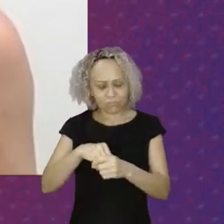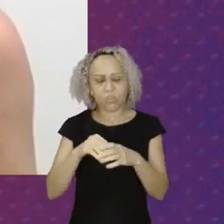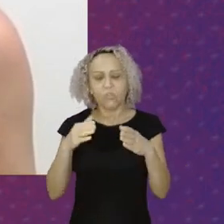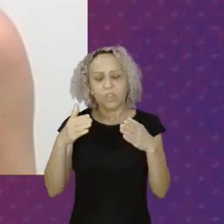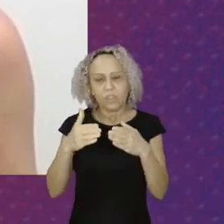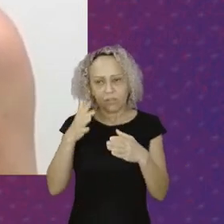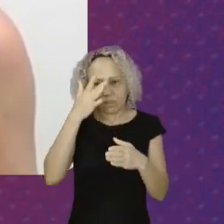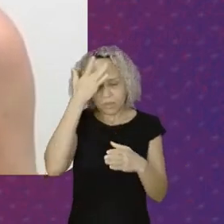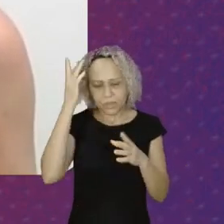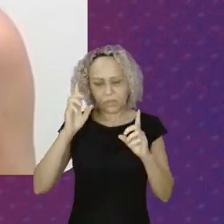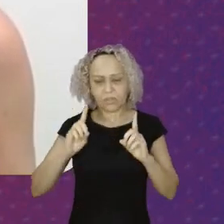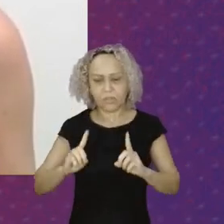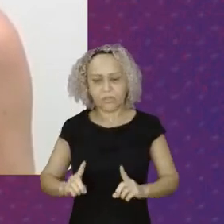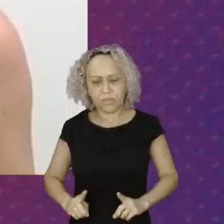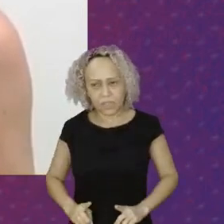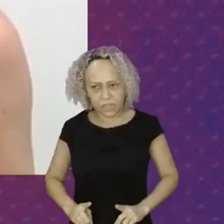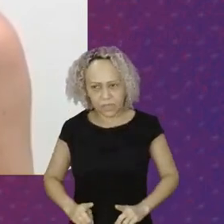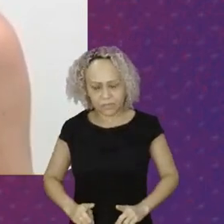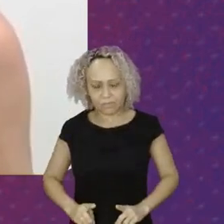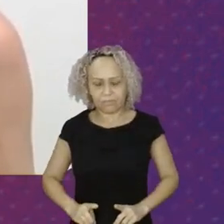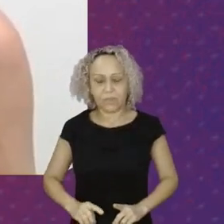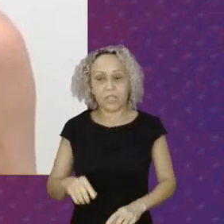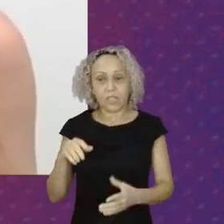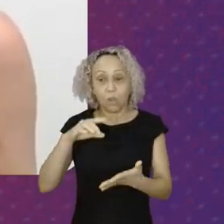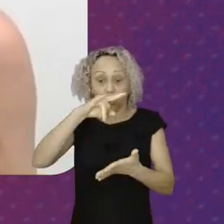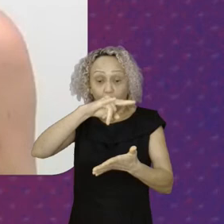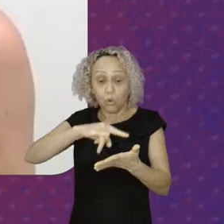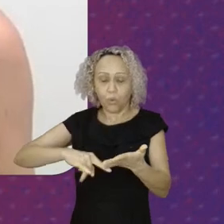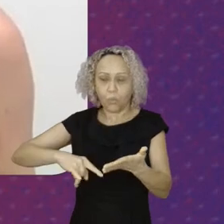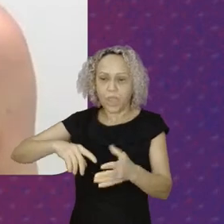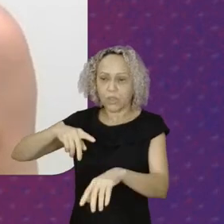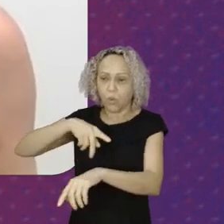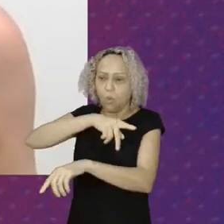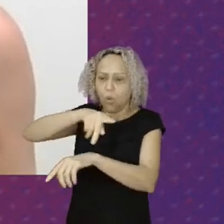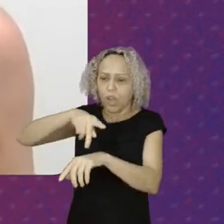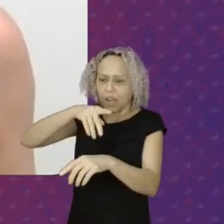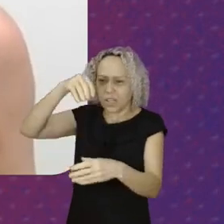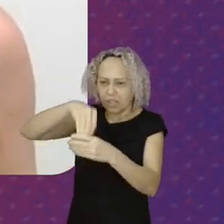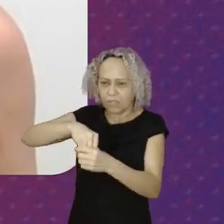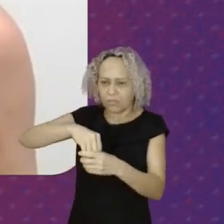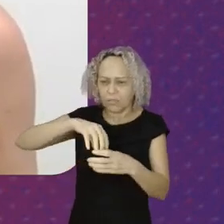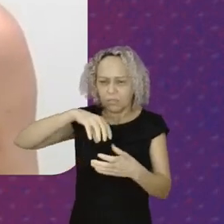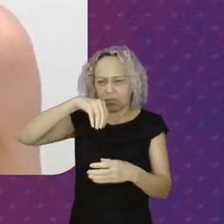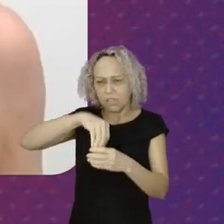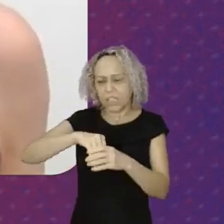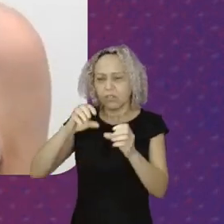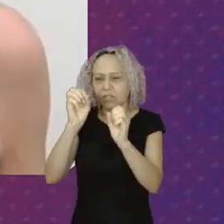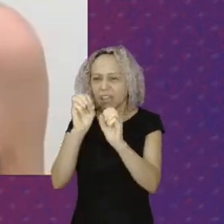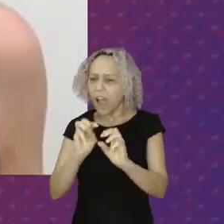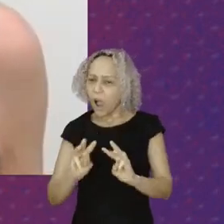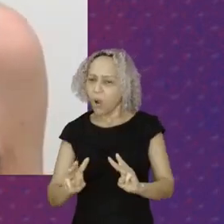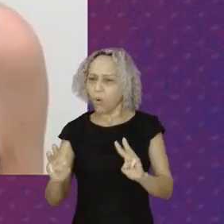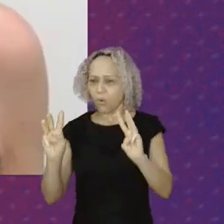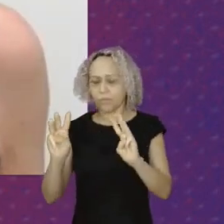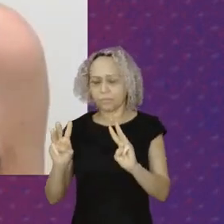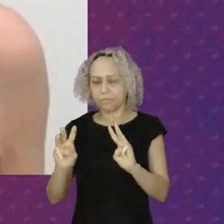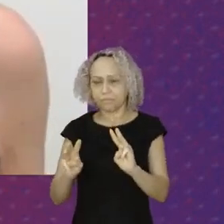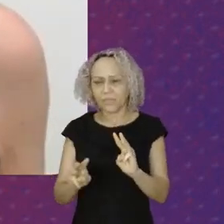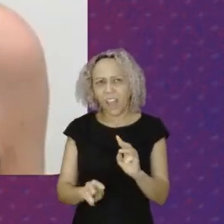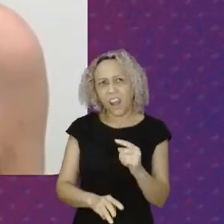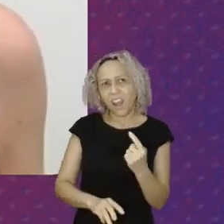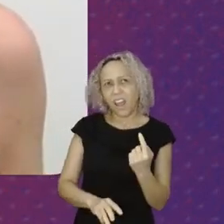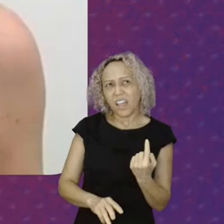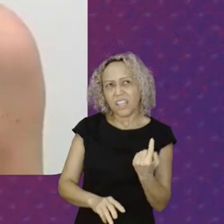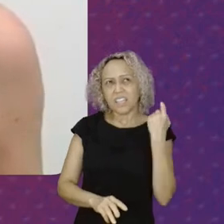esse documento internacional, publicado pela Organização das Nações Unidas, em dezembro de